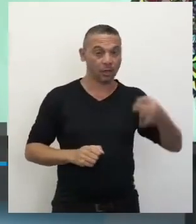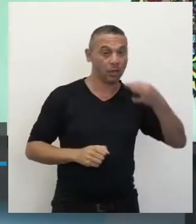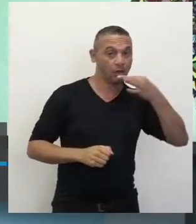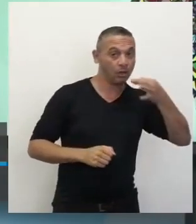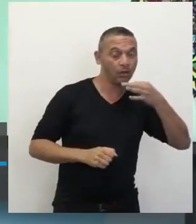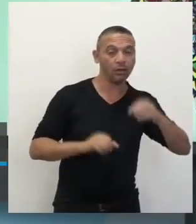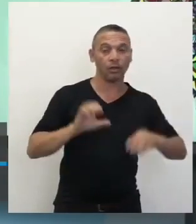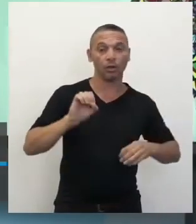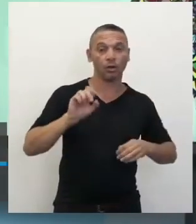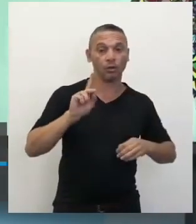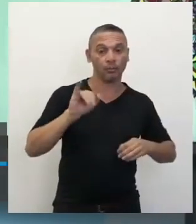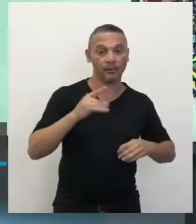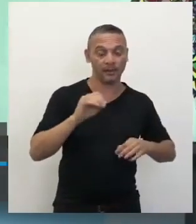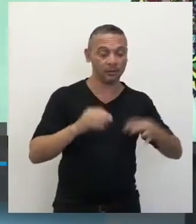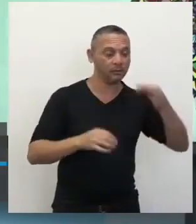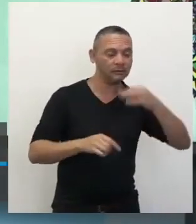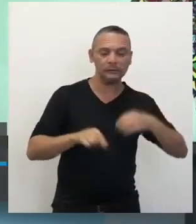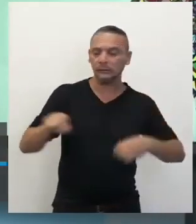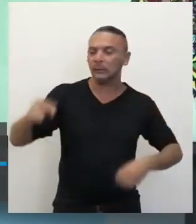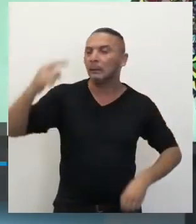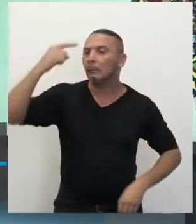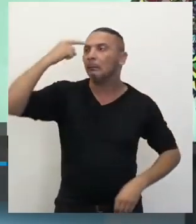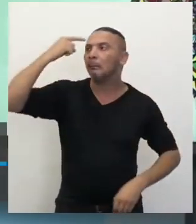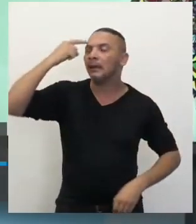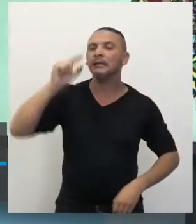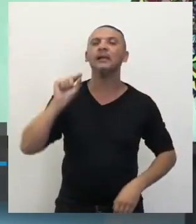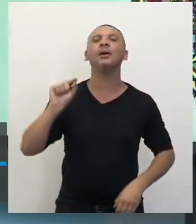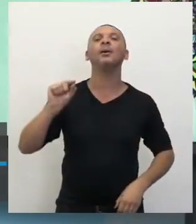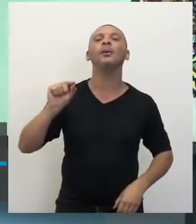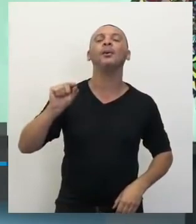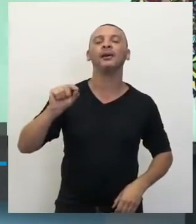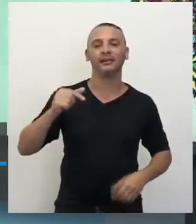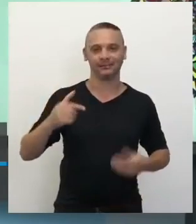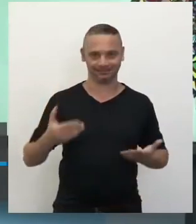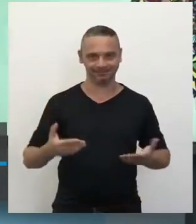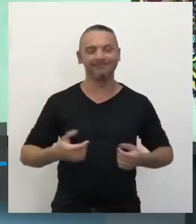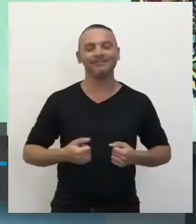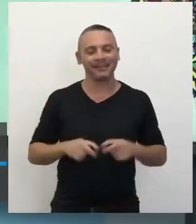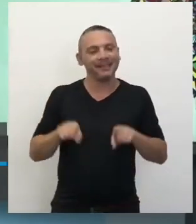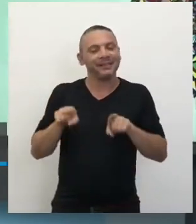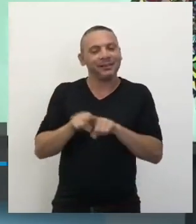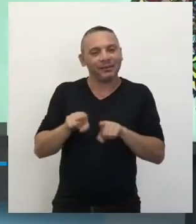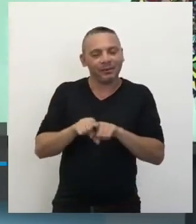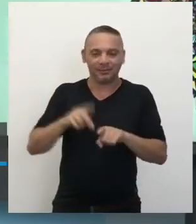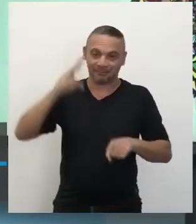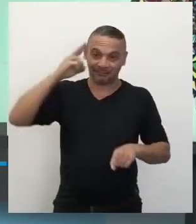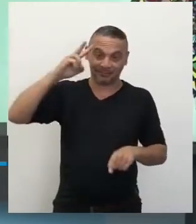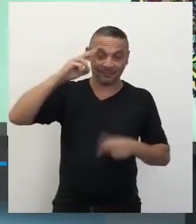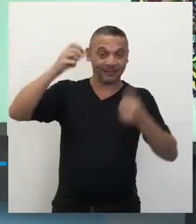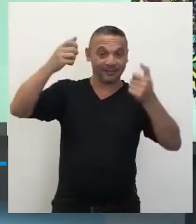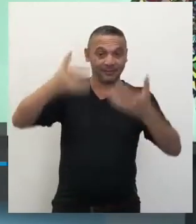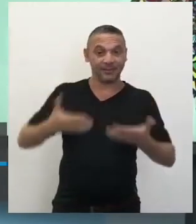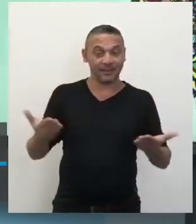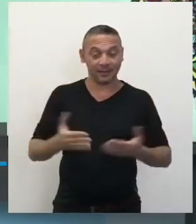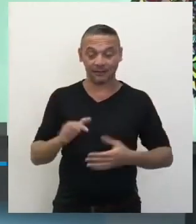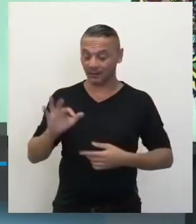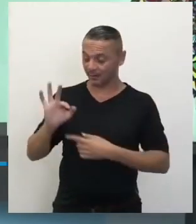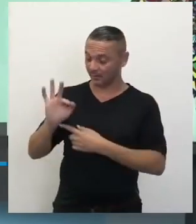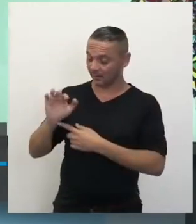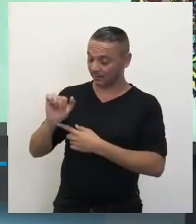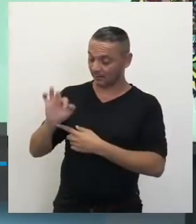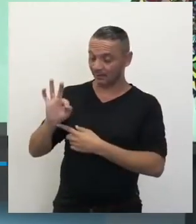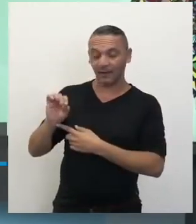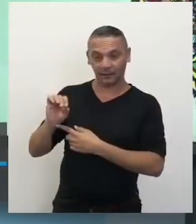opinião é o que a pessoa pensa sobre aquilo, sobre qualquer contexto, tá? Então, nós vamos relembrar essa parte. Então, fato é